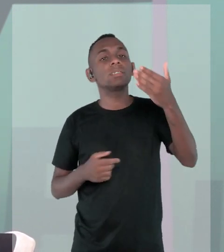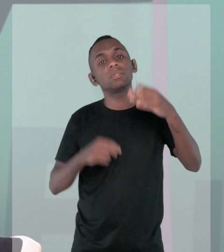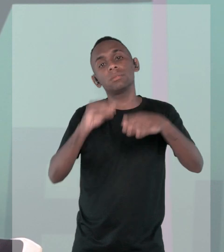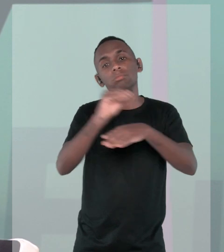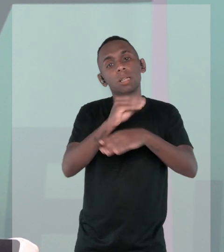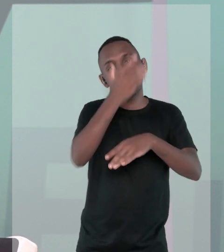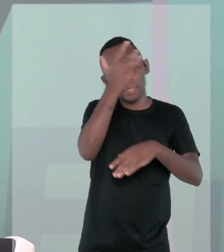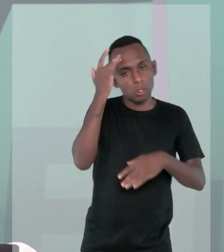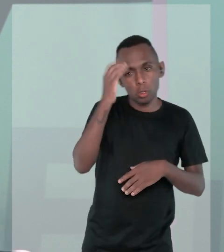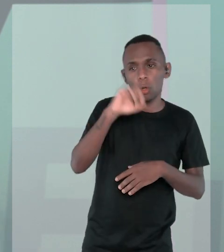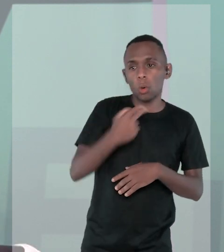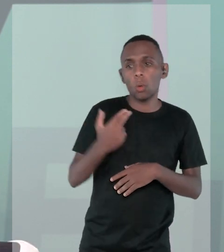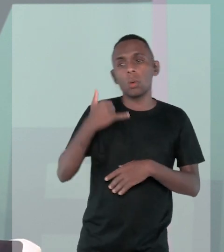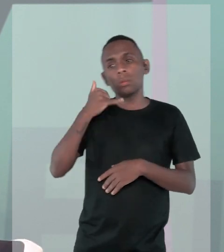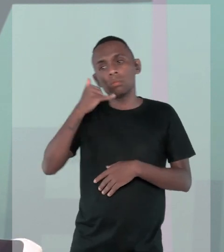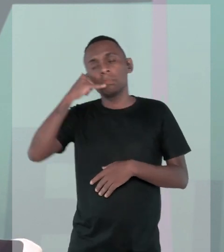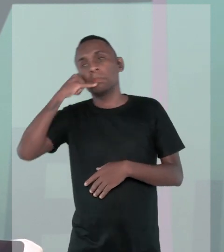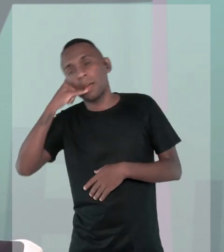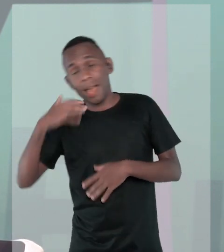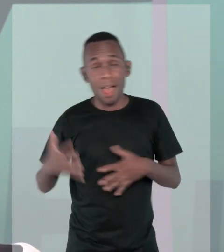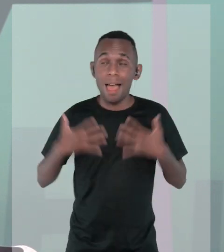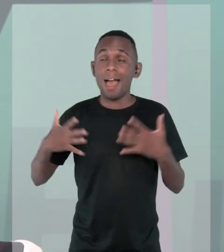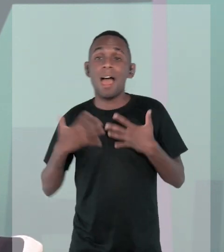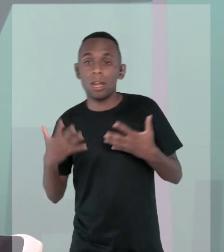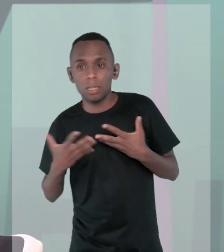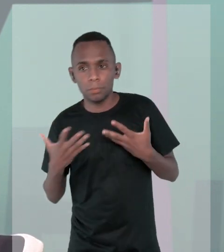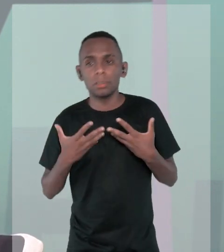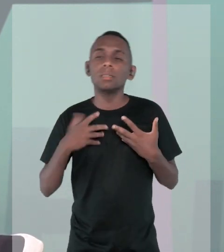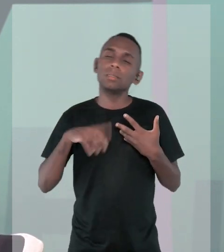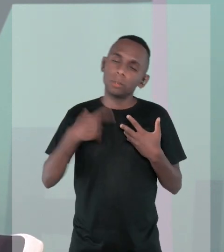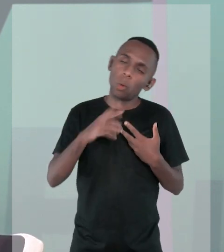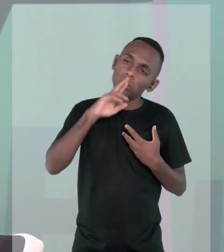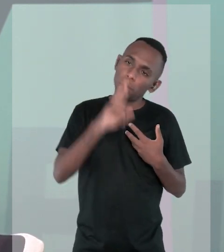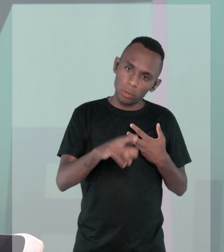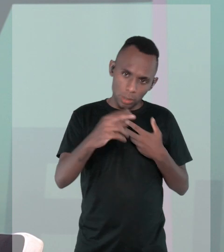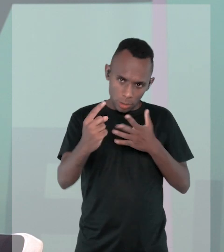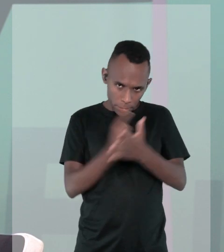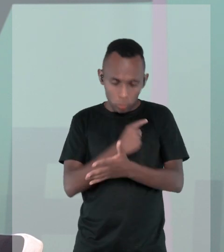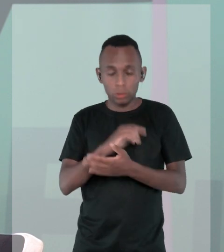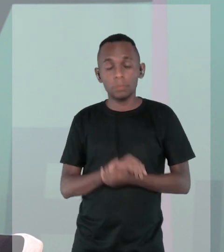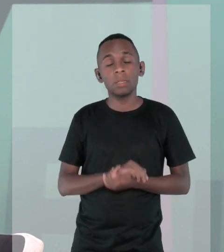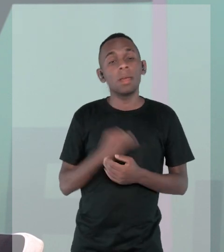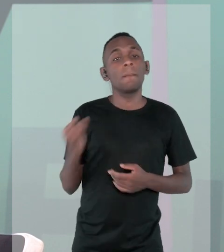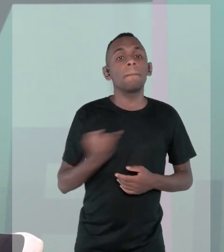é num assistente muito animado. Então, amarrando sua pergunta, Chico, é importante entender o seguinte, cabe